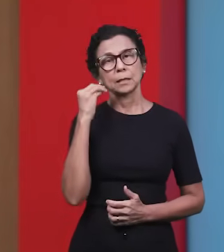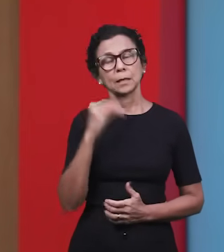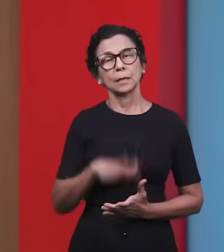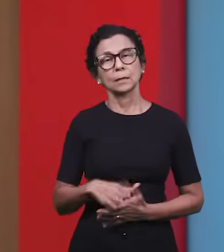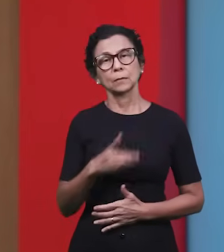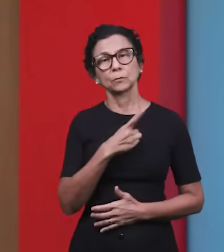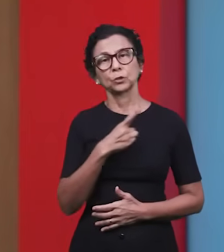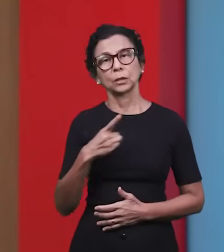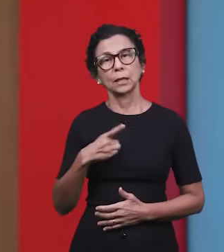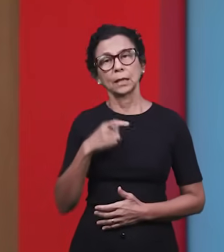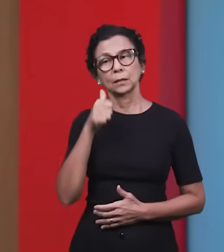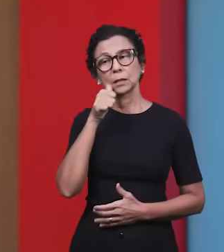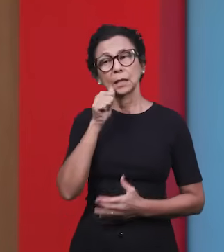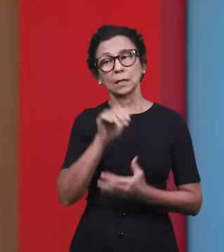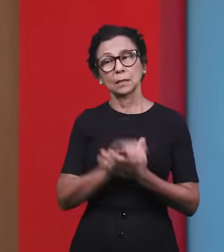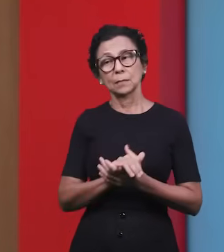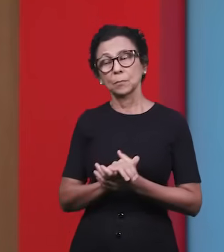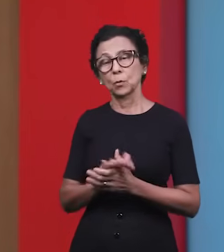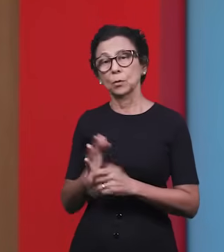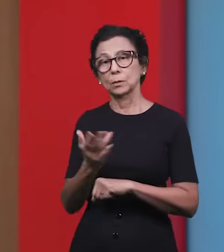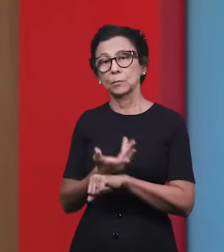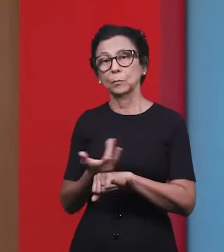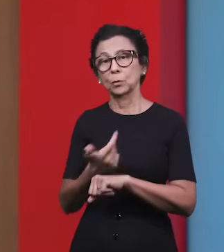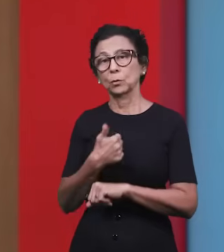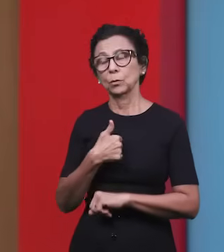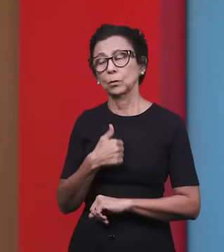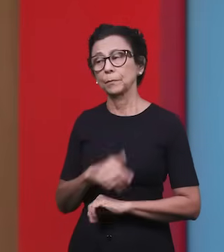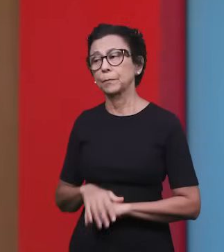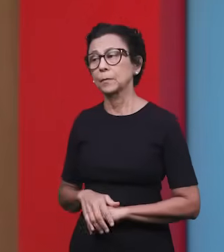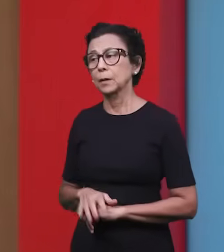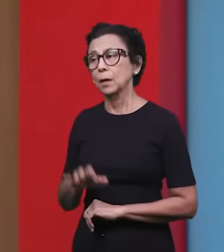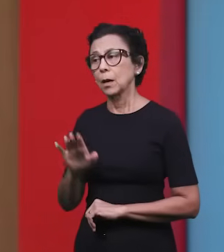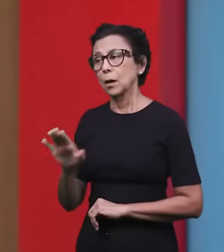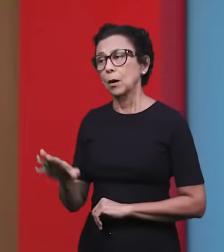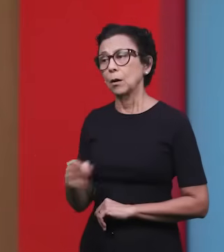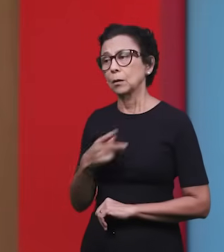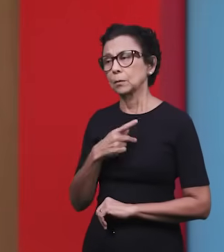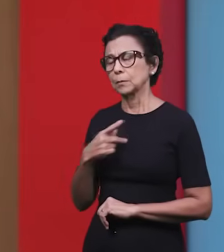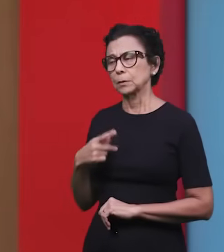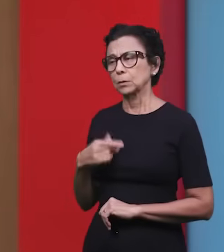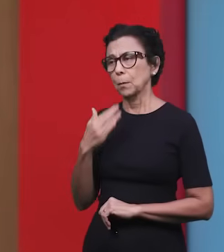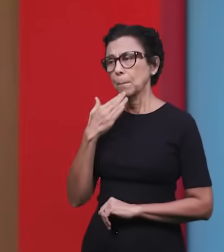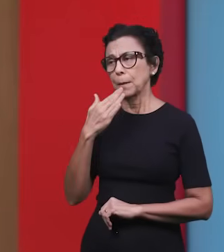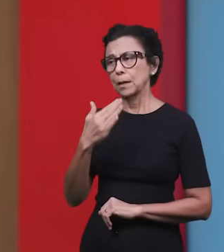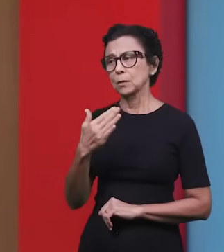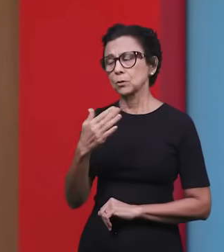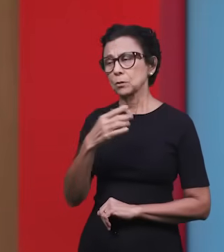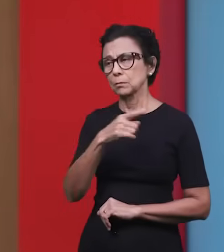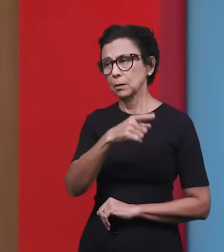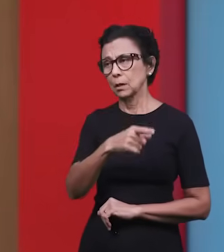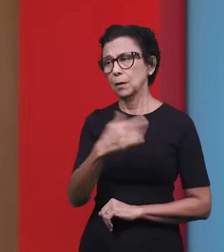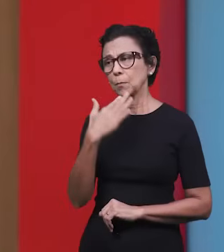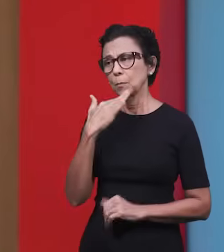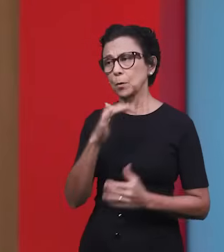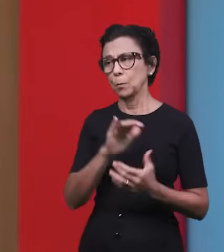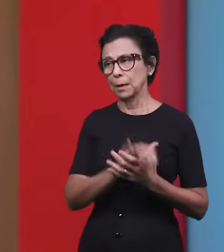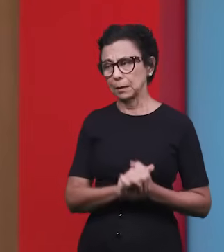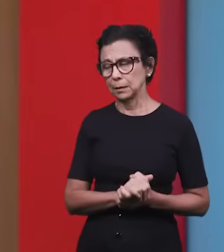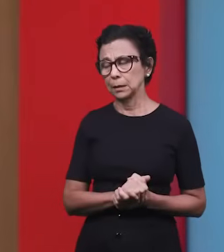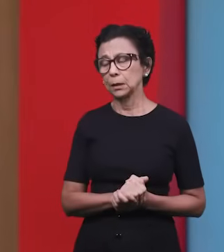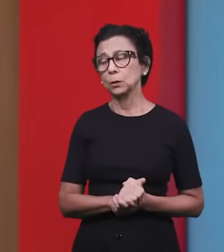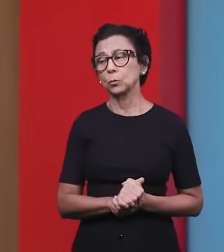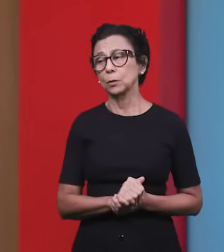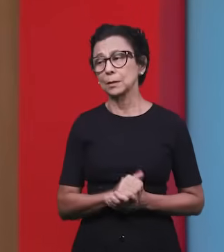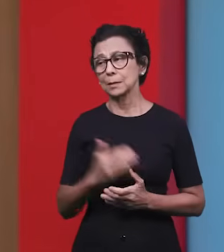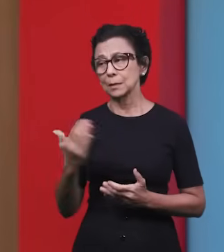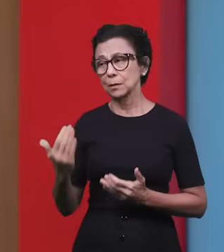diácono vir falar comigo, pastor, pede para o meu esposo ser lá em casa como ele